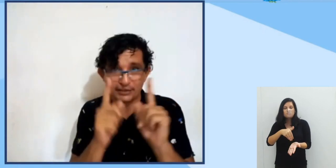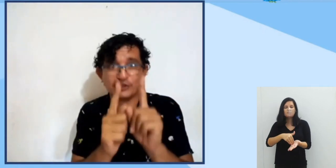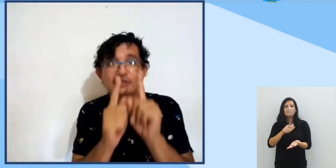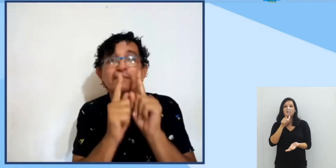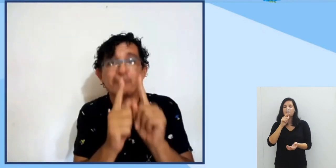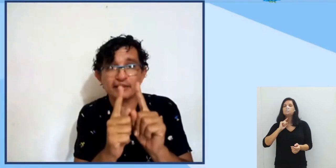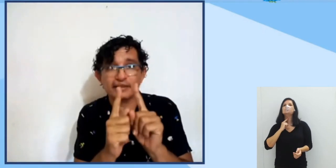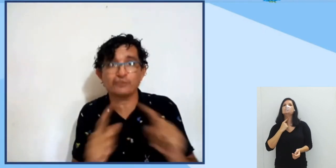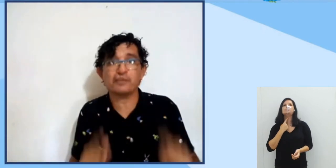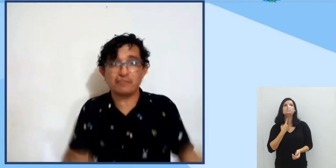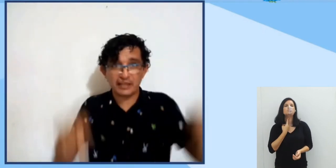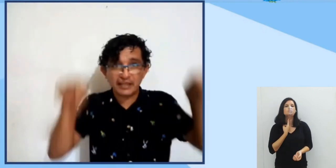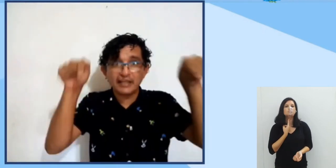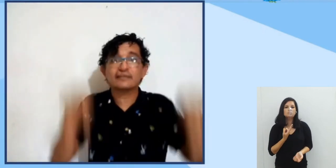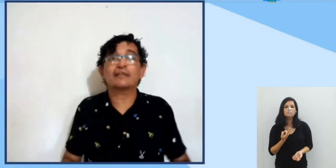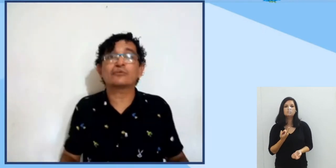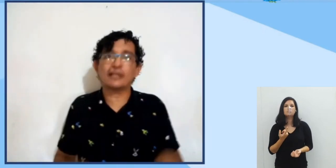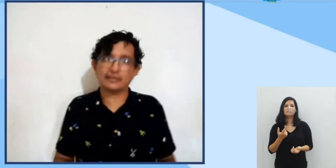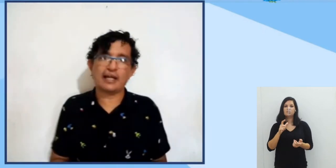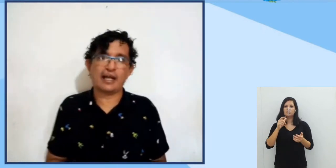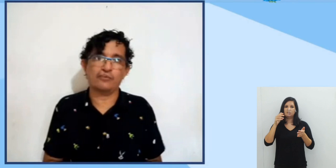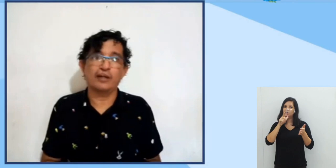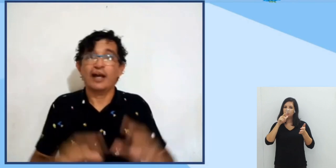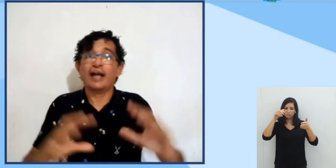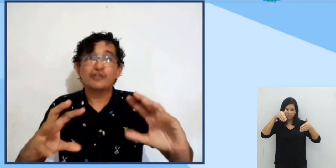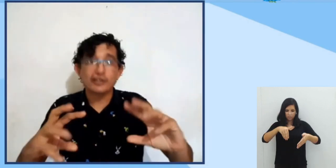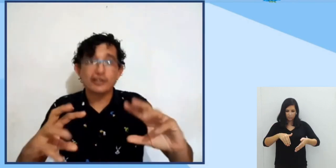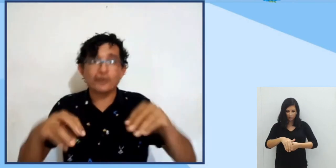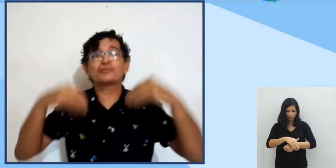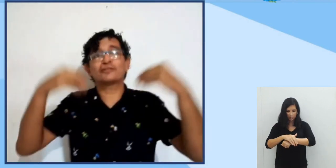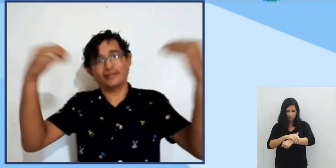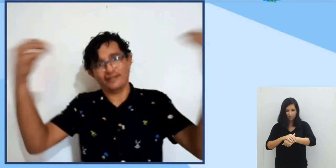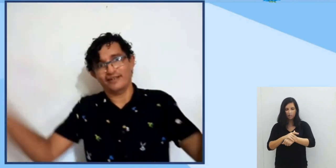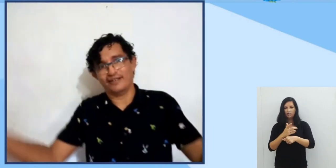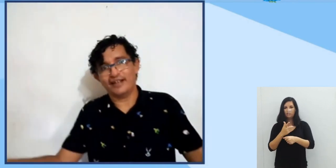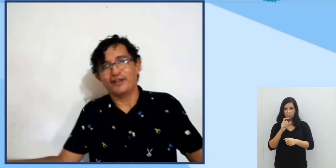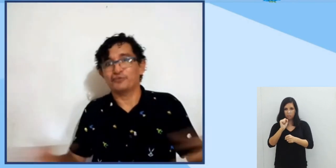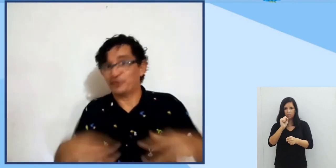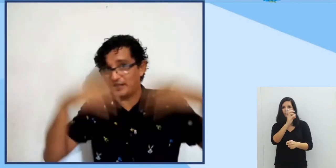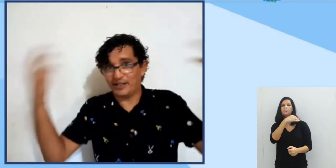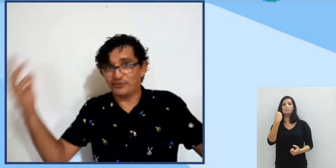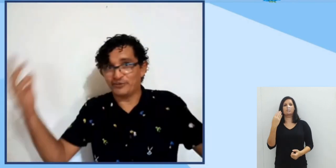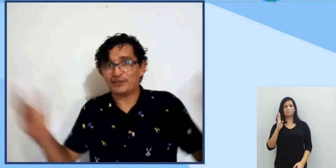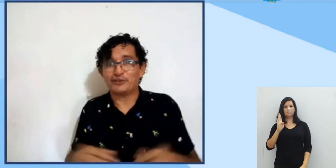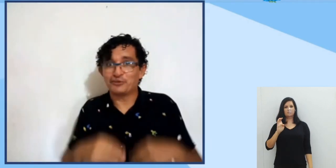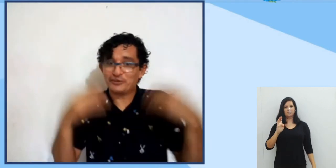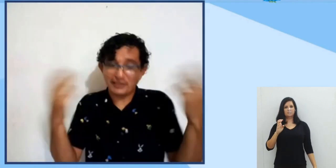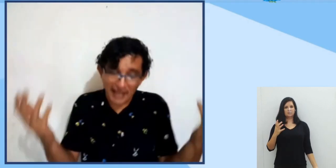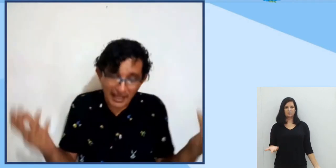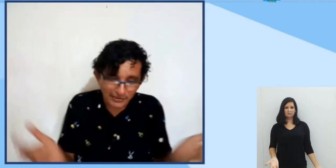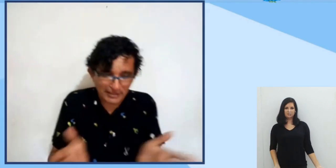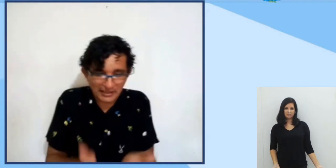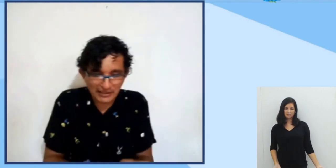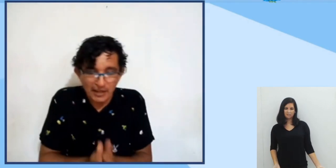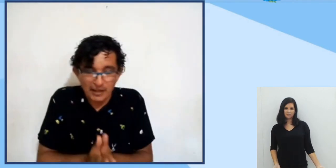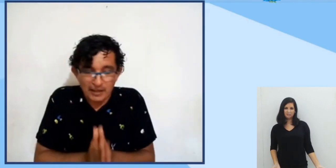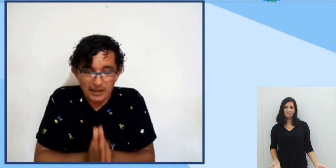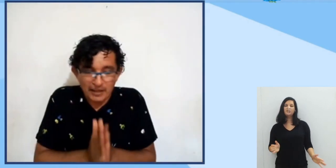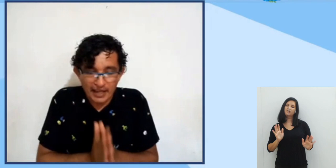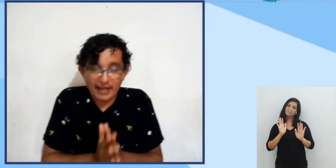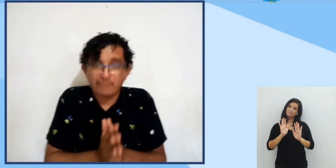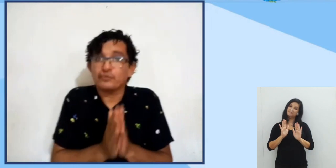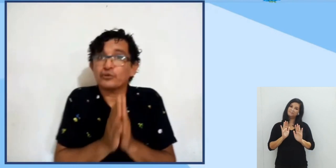era capaz de se perder o bebê dentro dessa água. Aí gerou-se, né, um jargão, né, gerou-se um ditado que